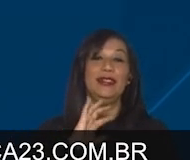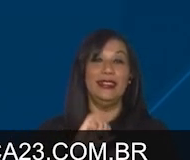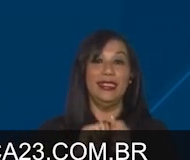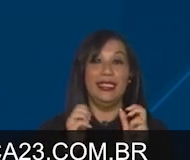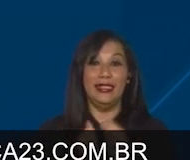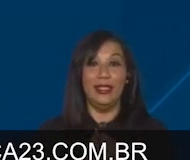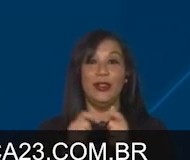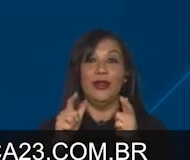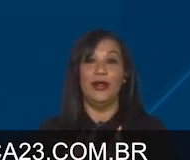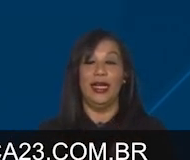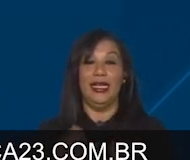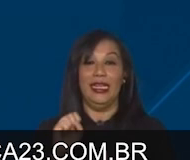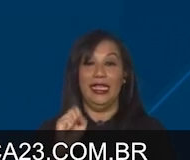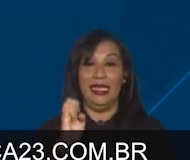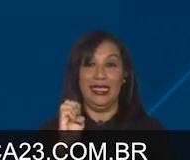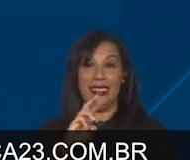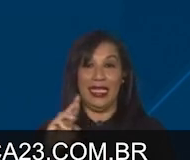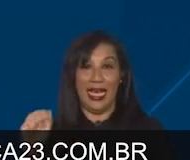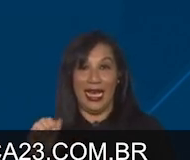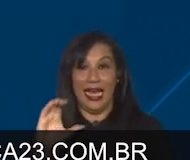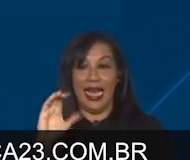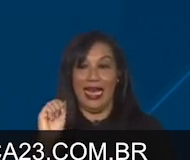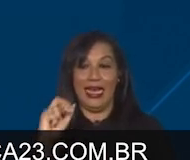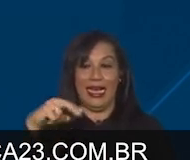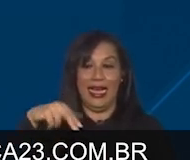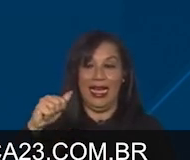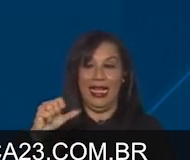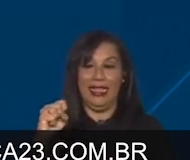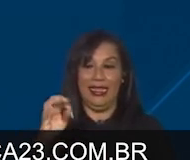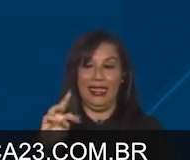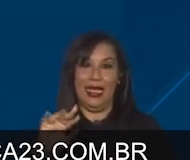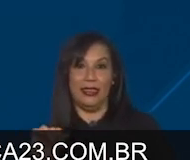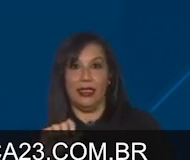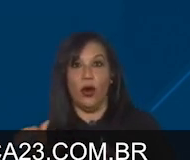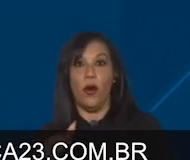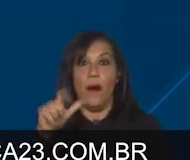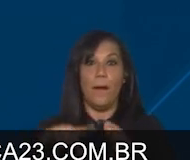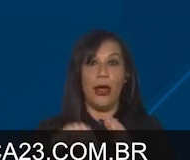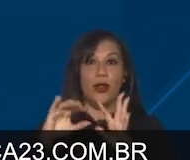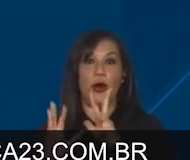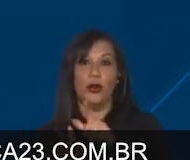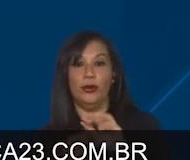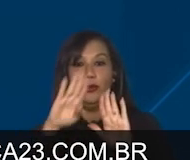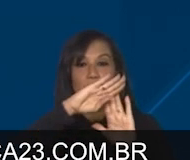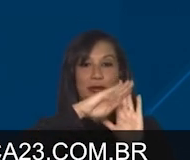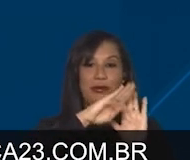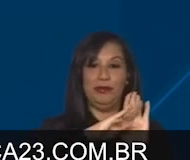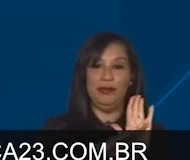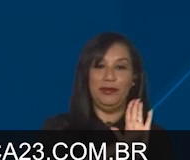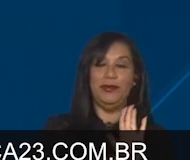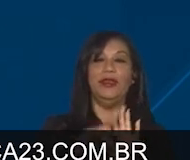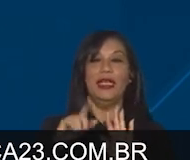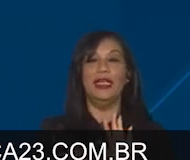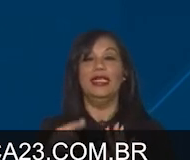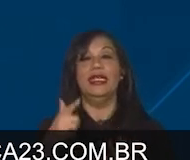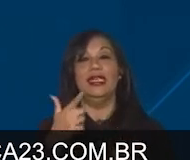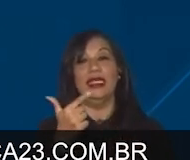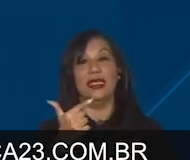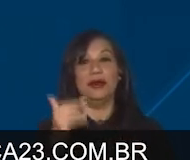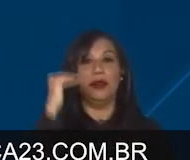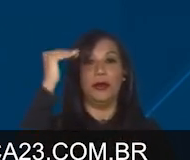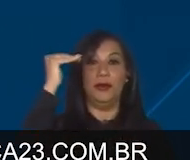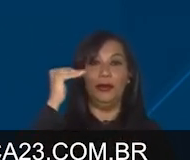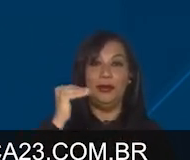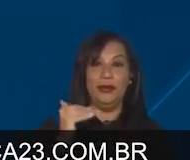na região da Serra da Canastra, se destacou entre os melhores do mundo no ranking Taste Atlas. Ele ficou em 12º